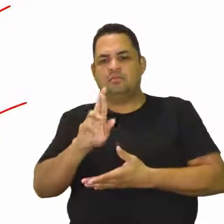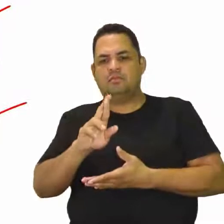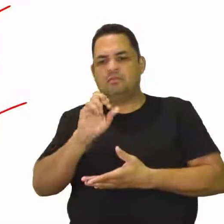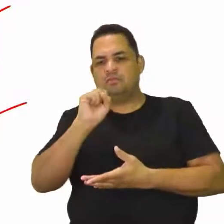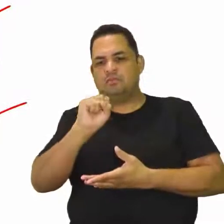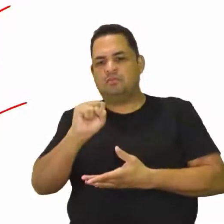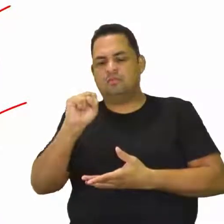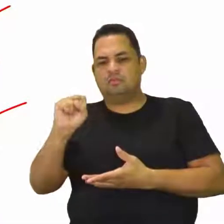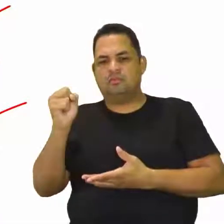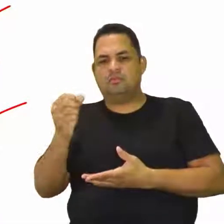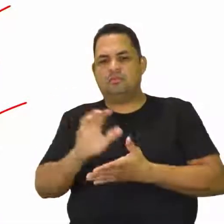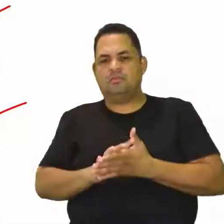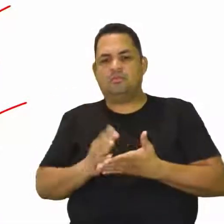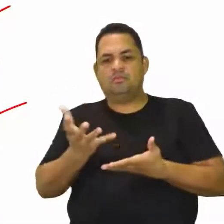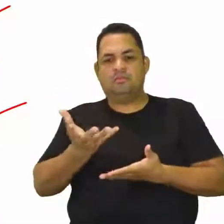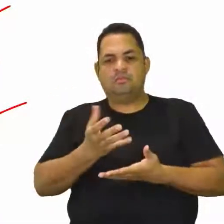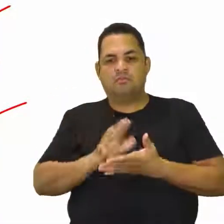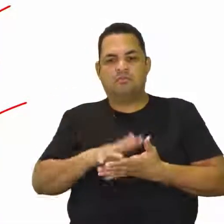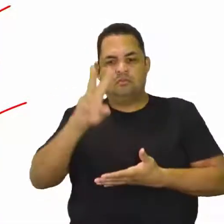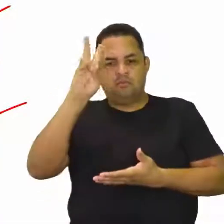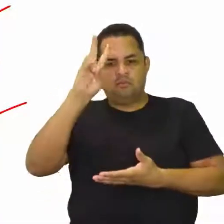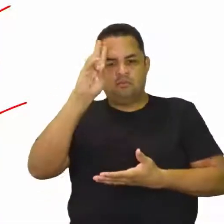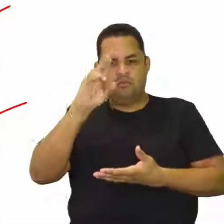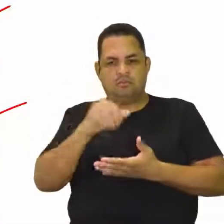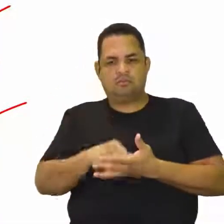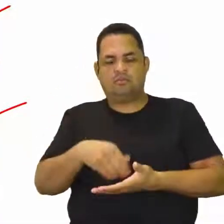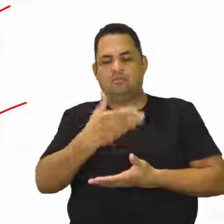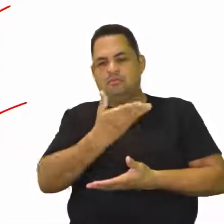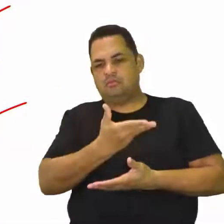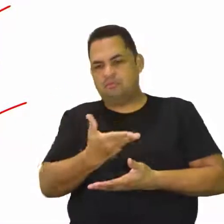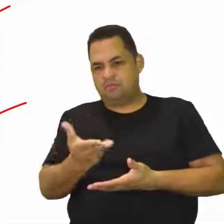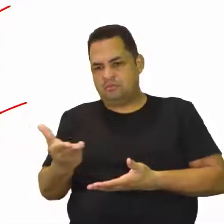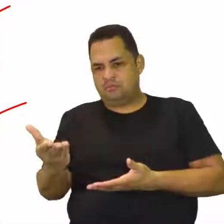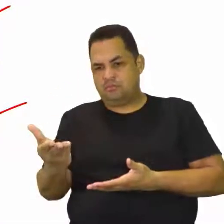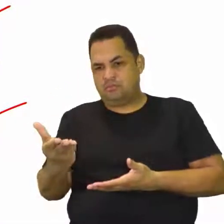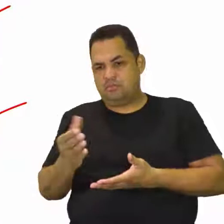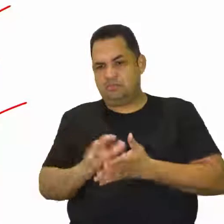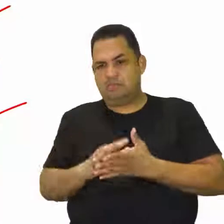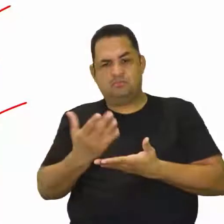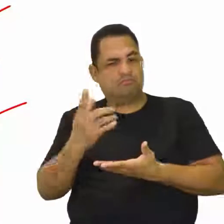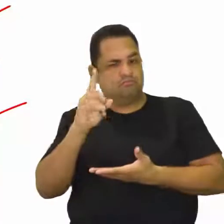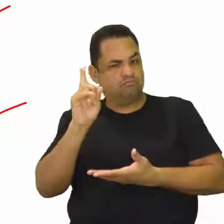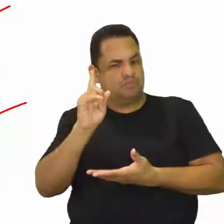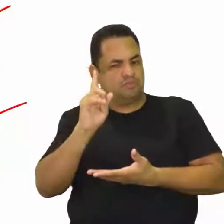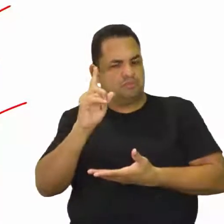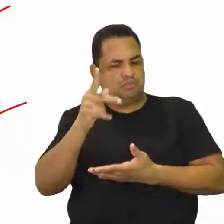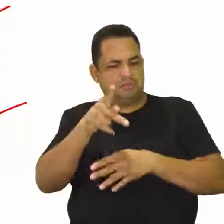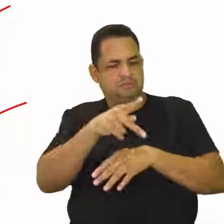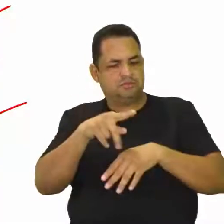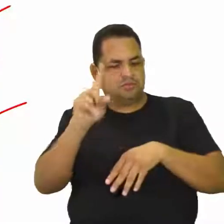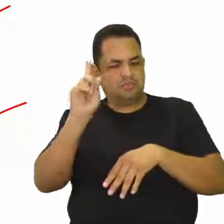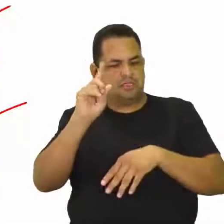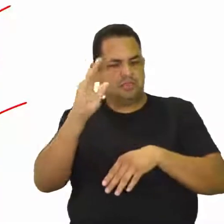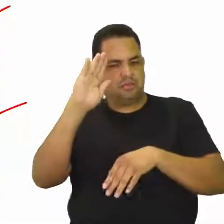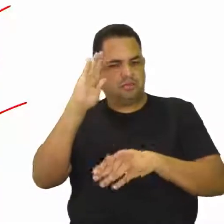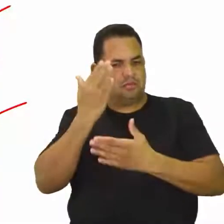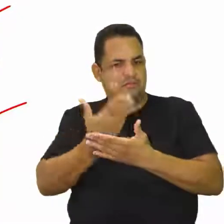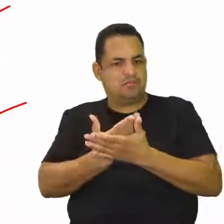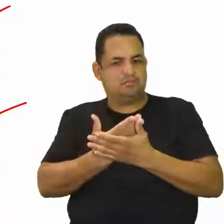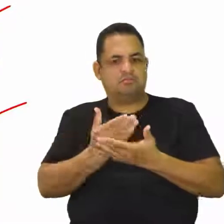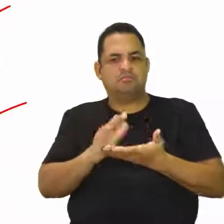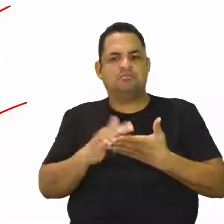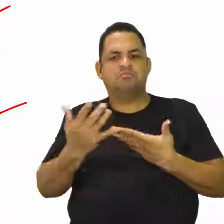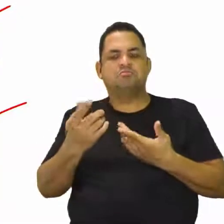Soviética. Quero lembrar que a União Soviética ela era vista com desconfiança pelos